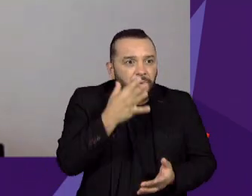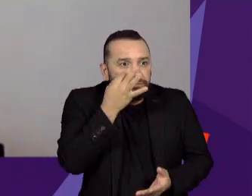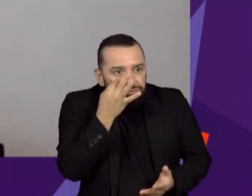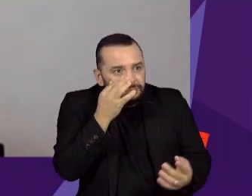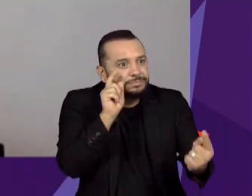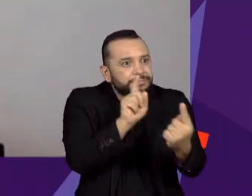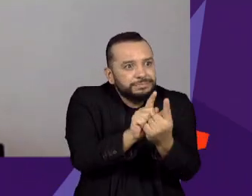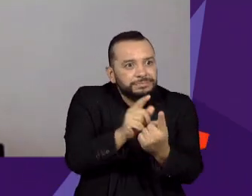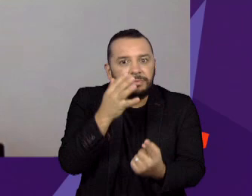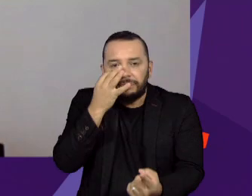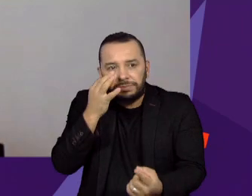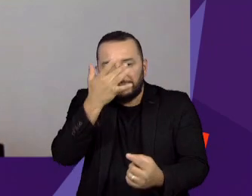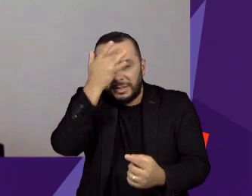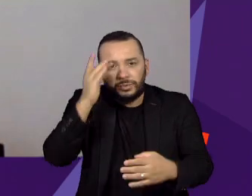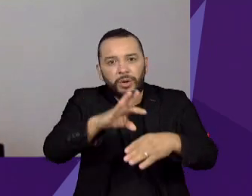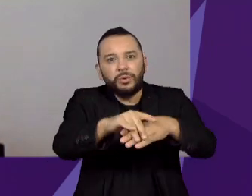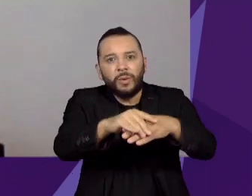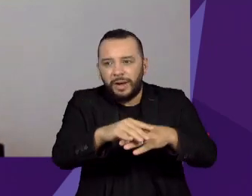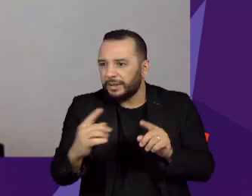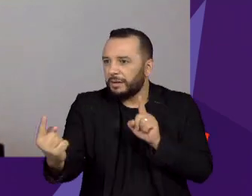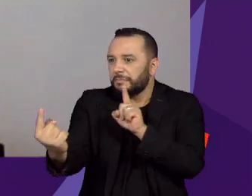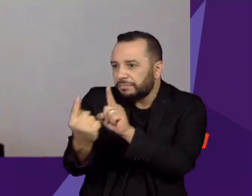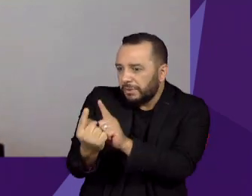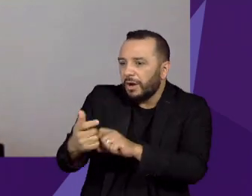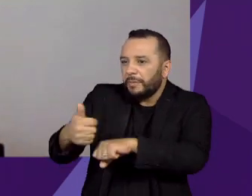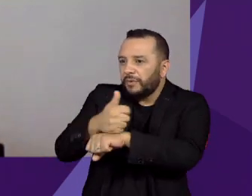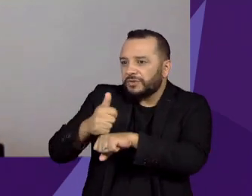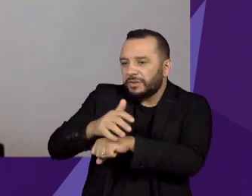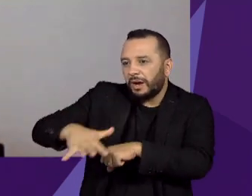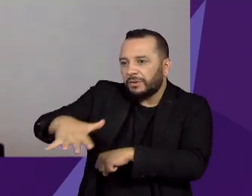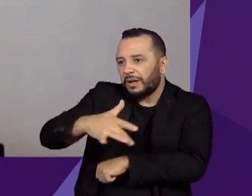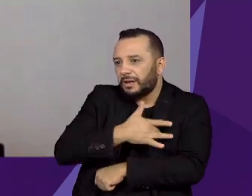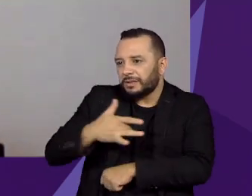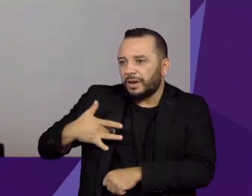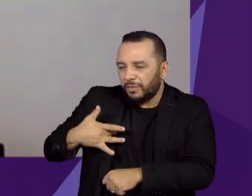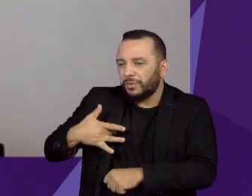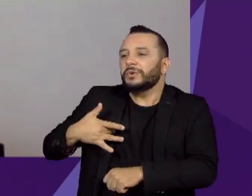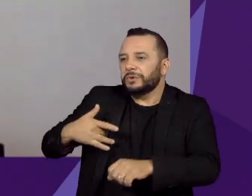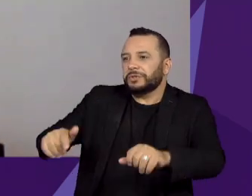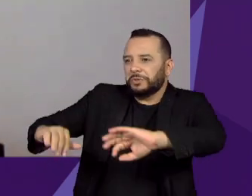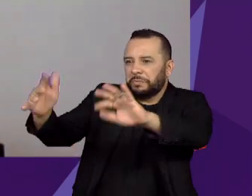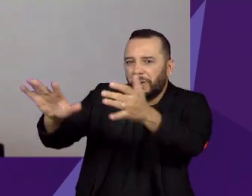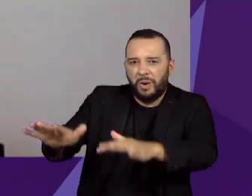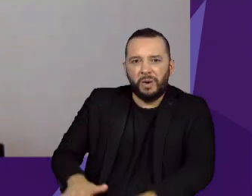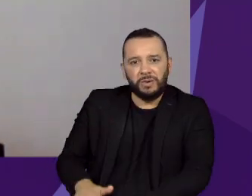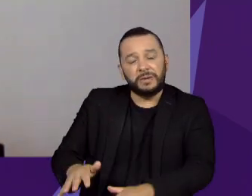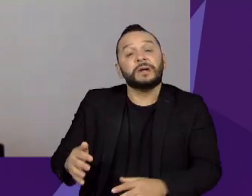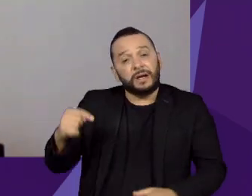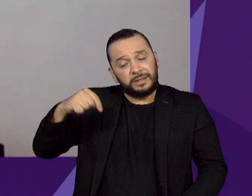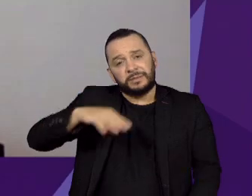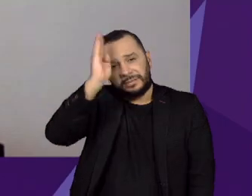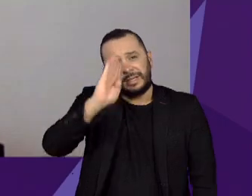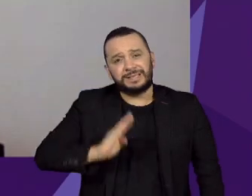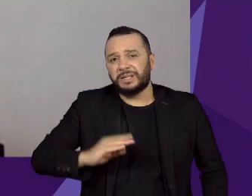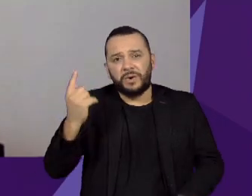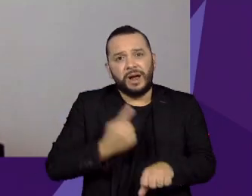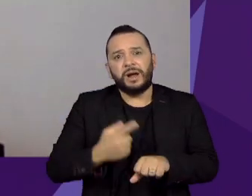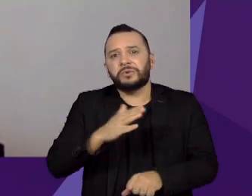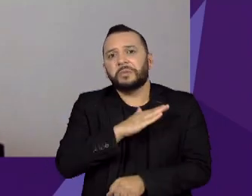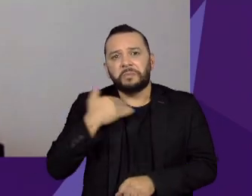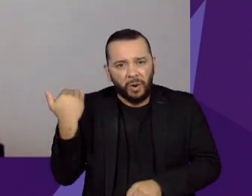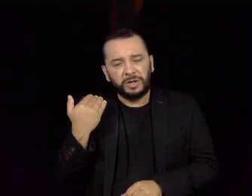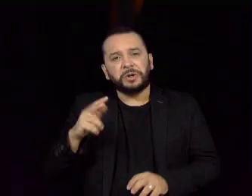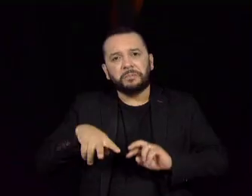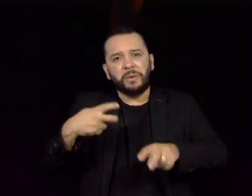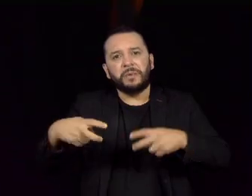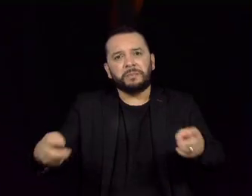das pessoas que adoecem, dos profissionais de saúde que estão nos hospitais. O Brasil é um dos países que mais perdeu médico, enfermeiro, fisioterapeuta no